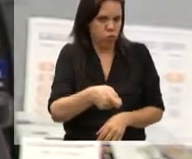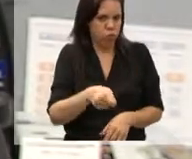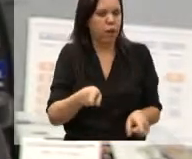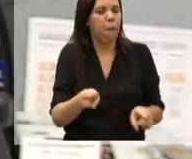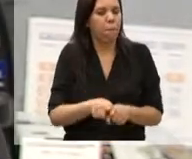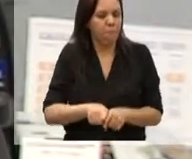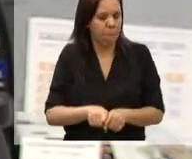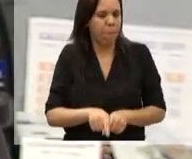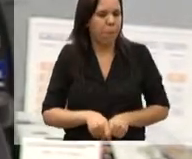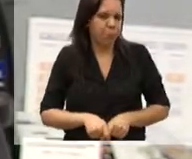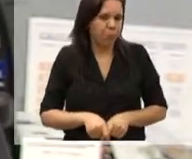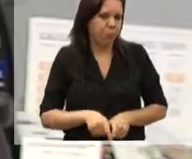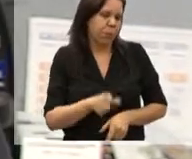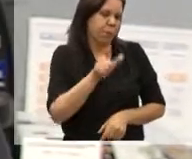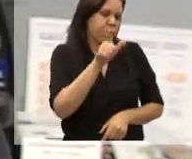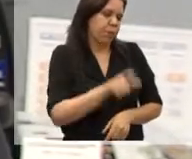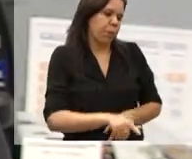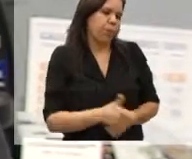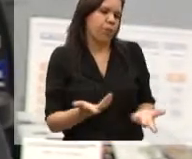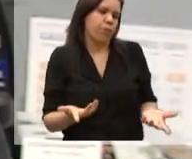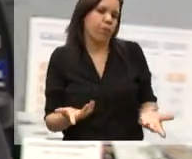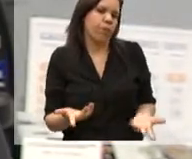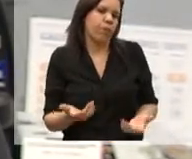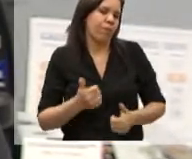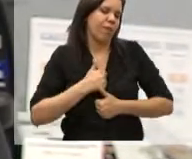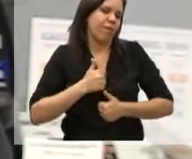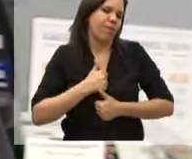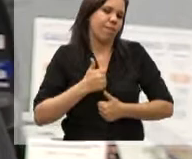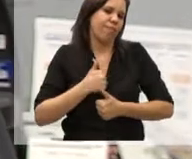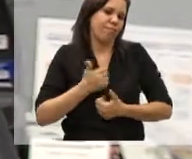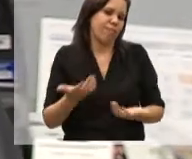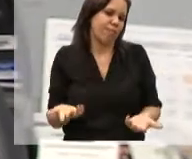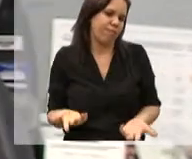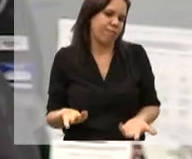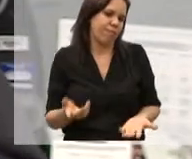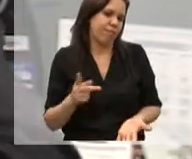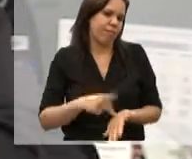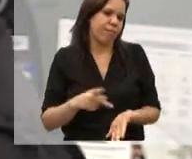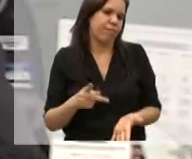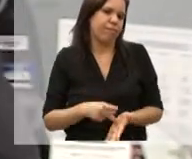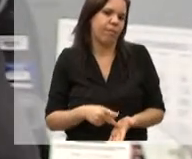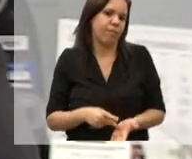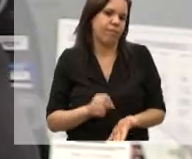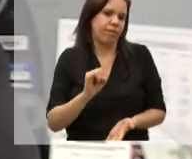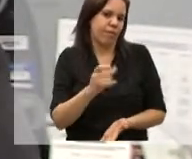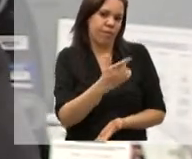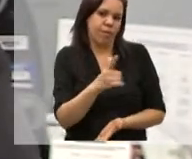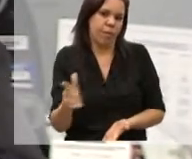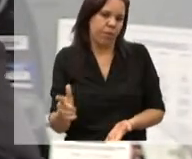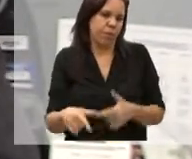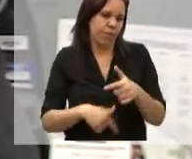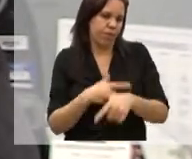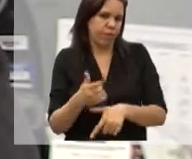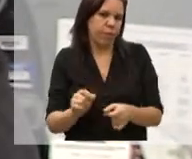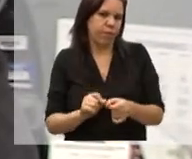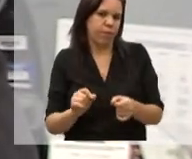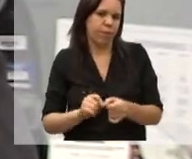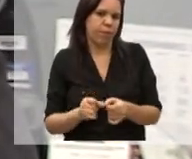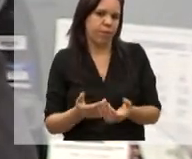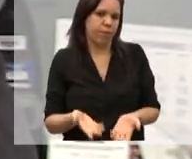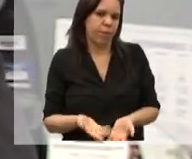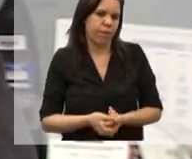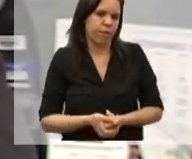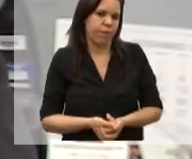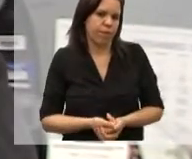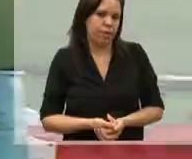é a parte da pessoa resgatar aquela autoestima. Porque, na verdade, se não houver um trabalho que nós fazemos, e esse trabalho